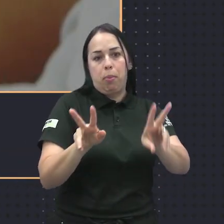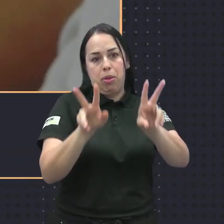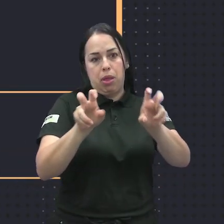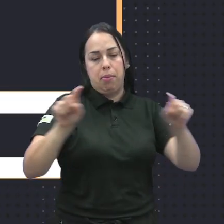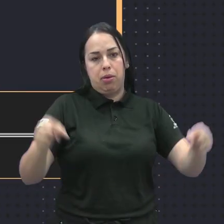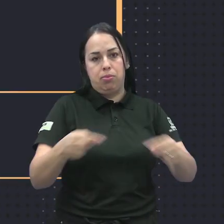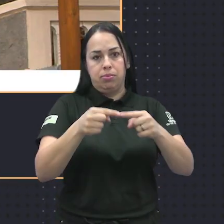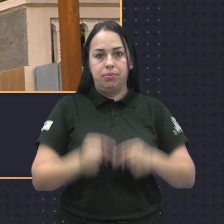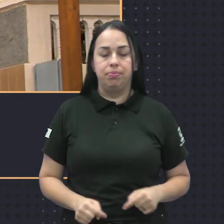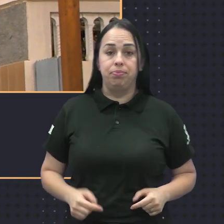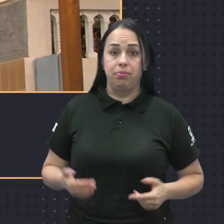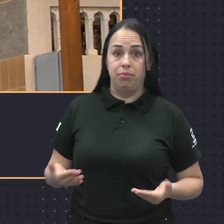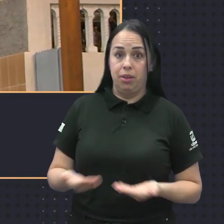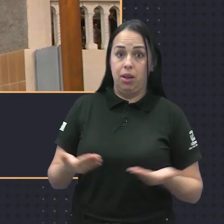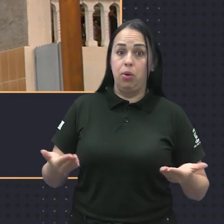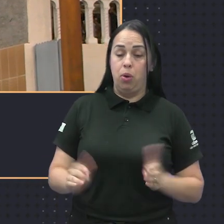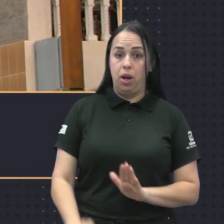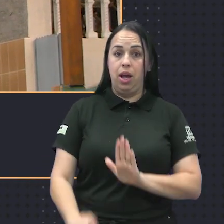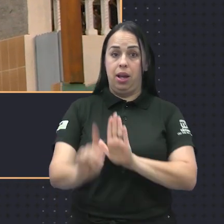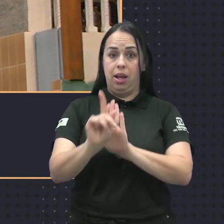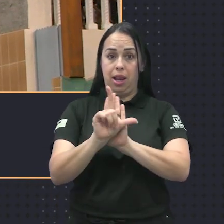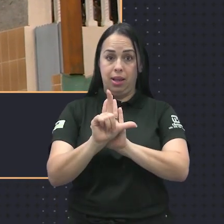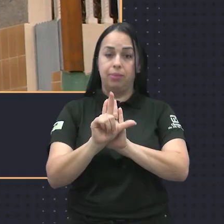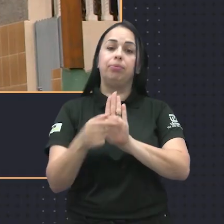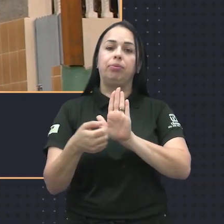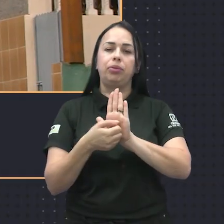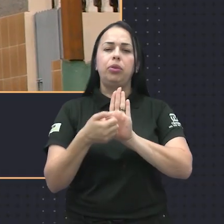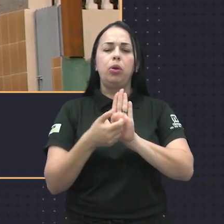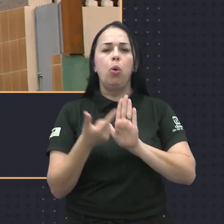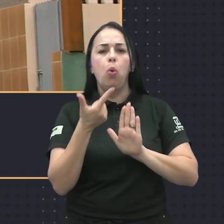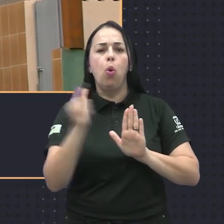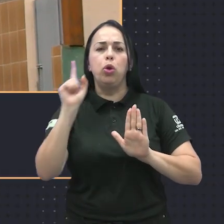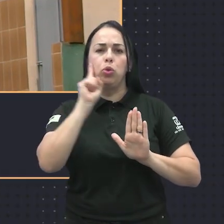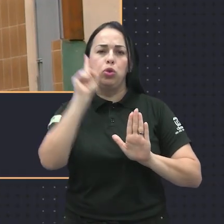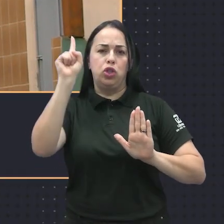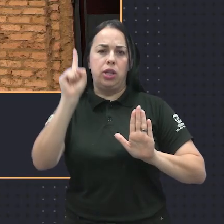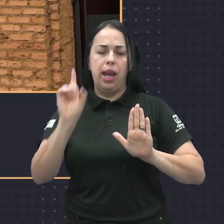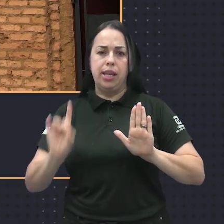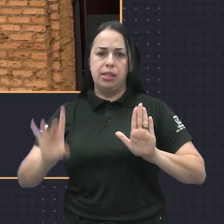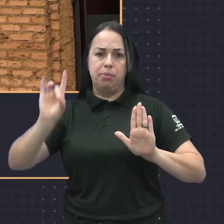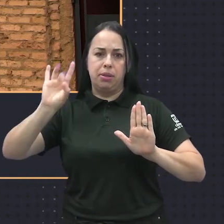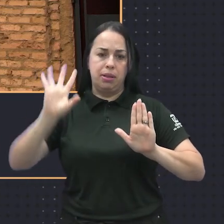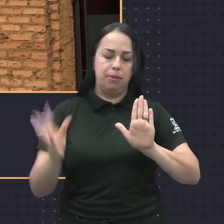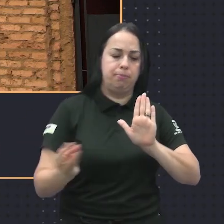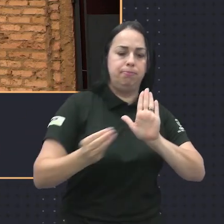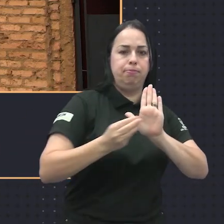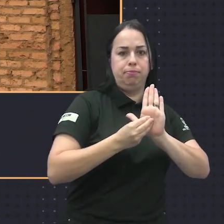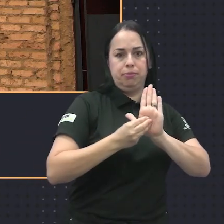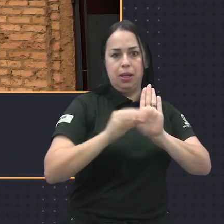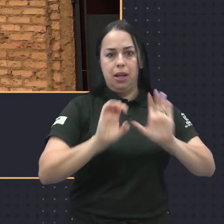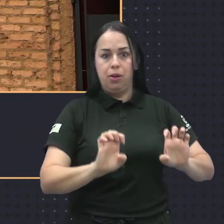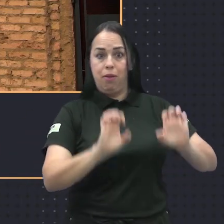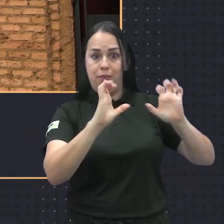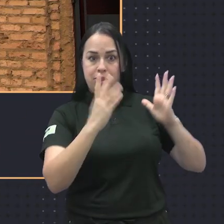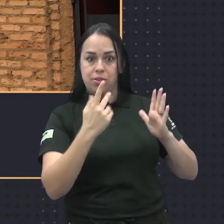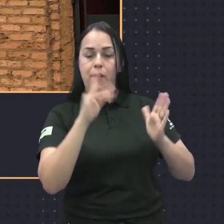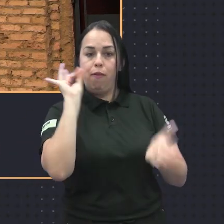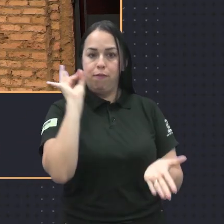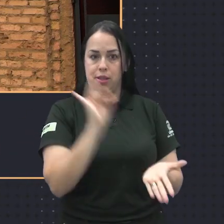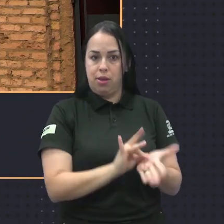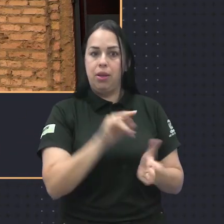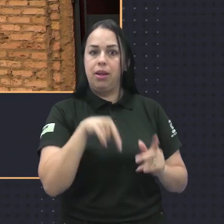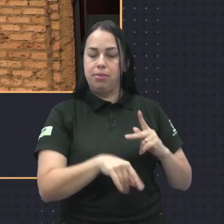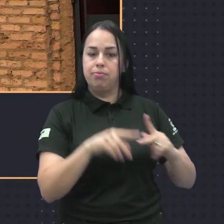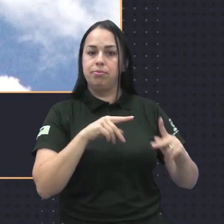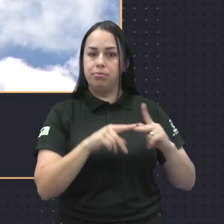tema. Agora é lei. Outra data comemorativa que passou a ser incluída no calendário oficial de festas e eventos